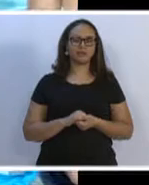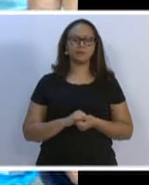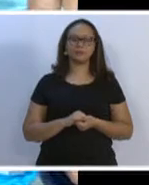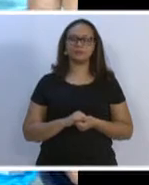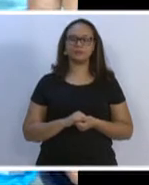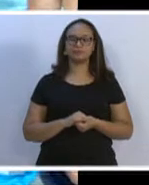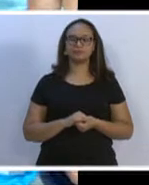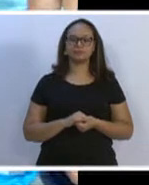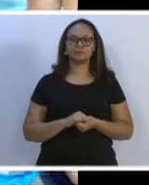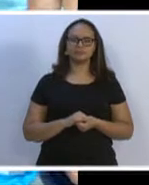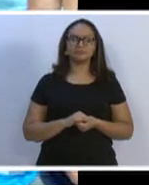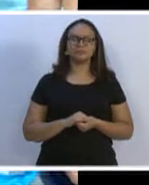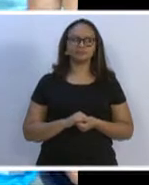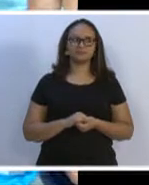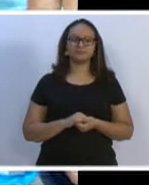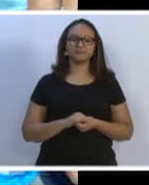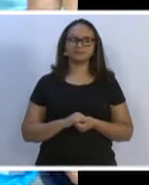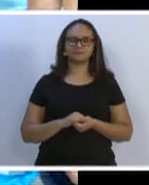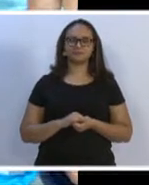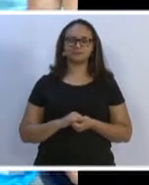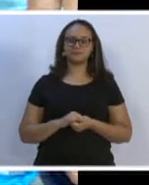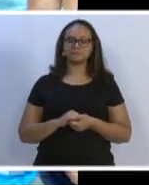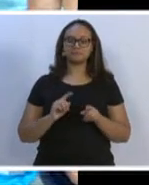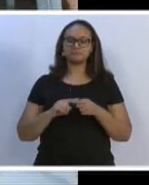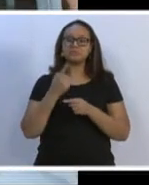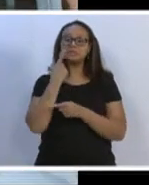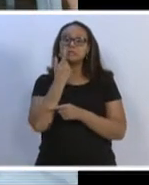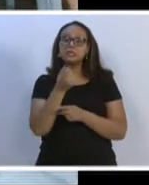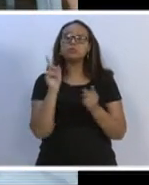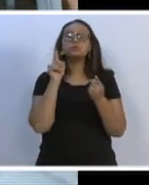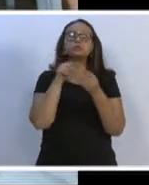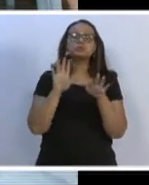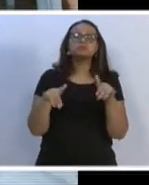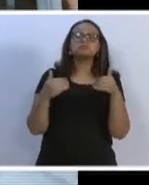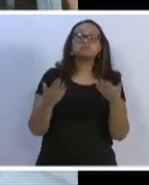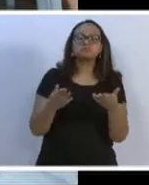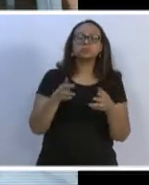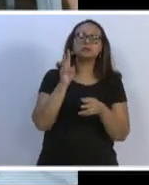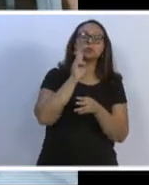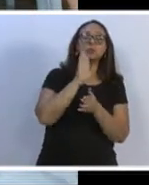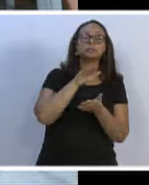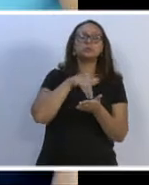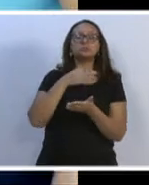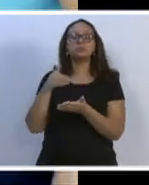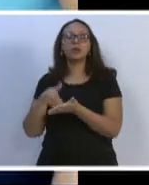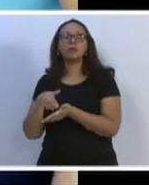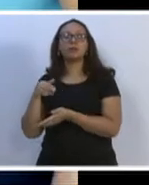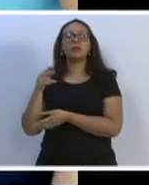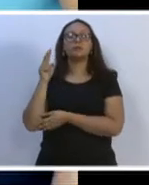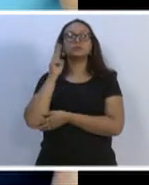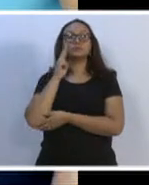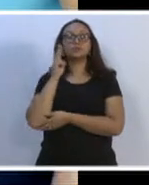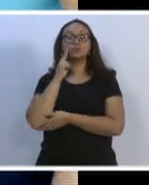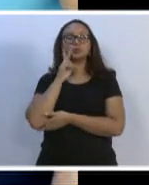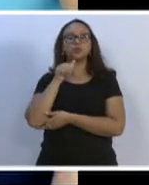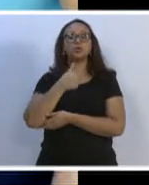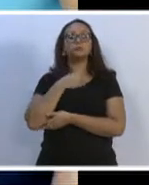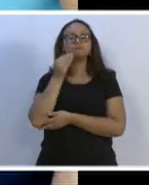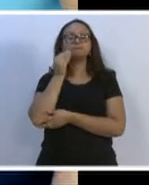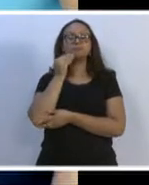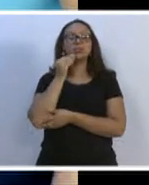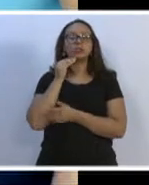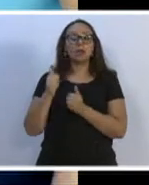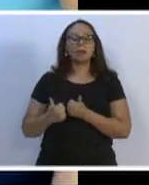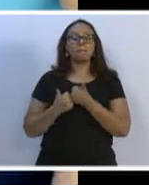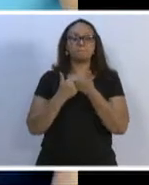organização, a mobilização, possam ter êxito em seus objetivos. Estamos de segunda a segunda presente aí na comunidade, buscando apoiar o povo em suas